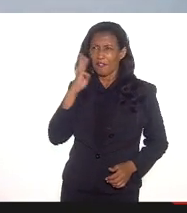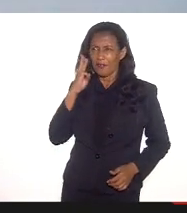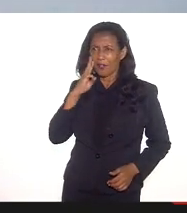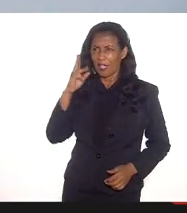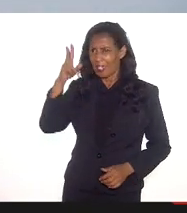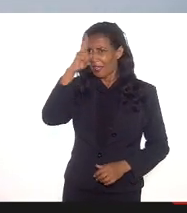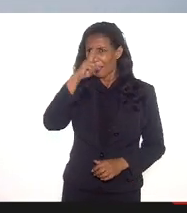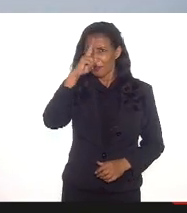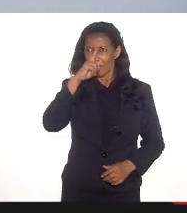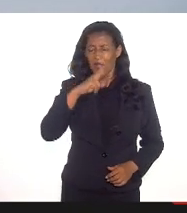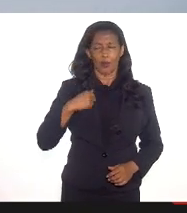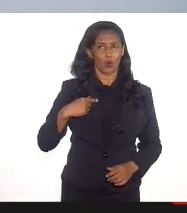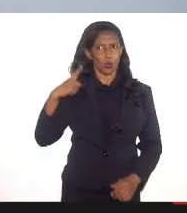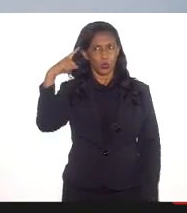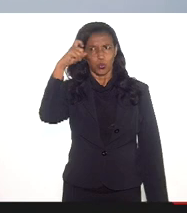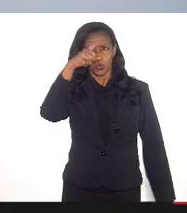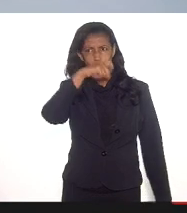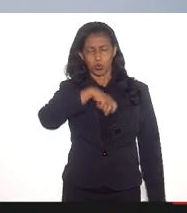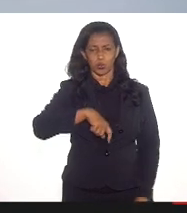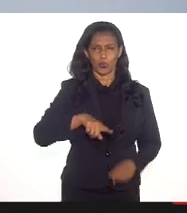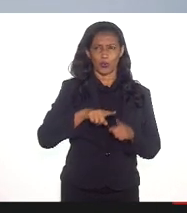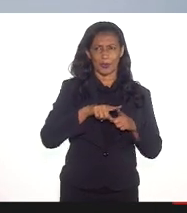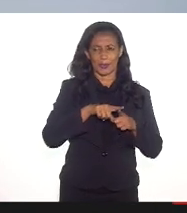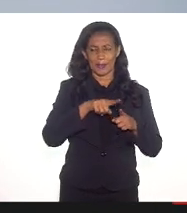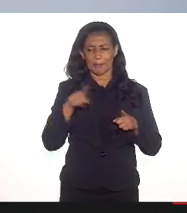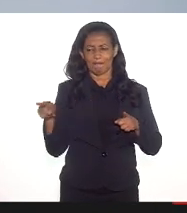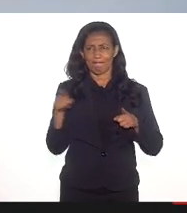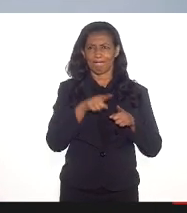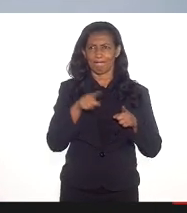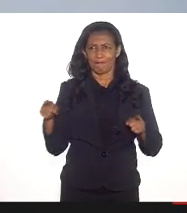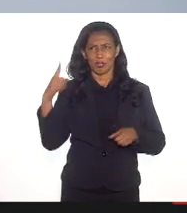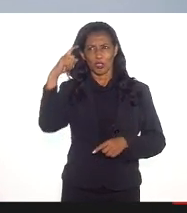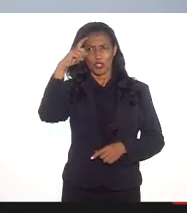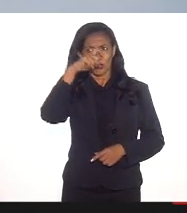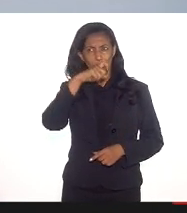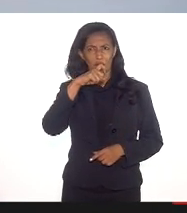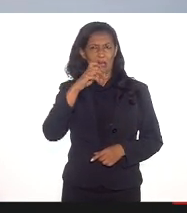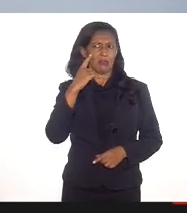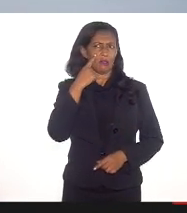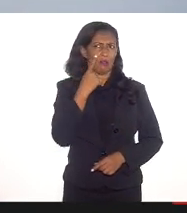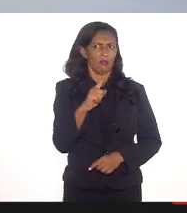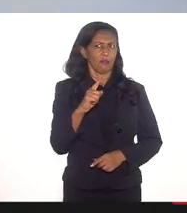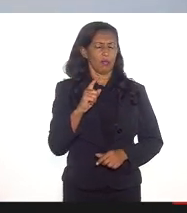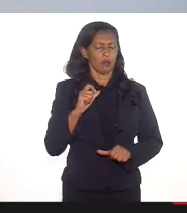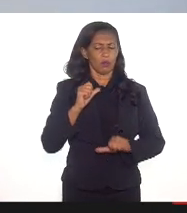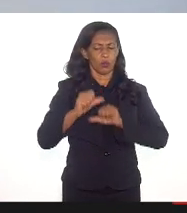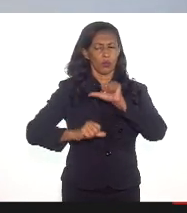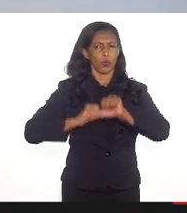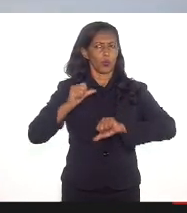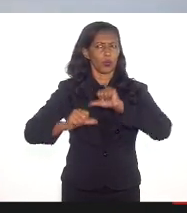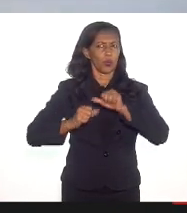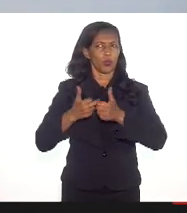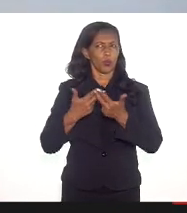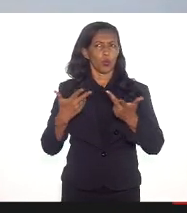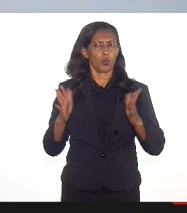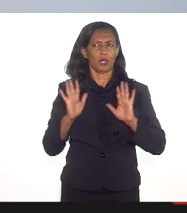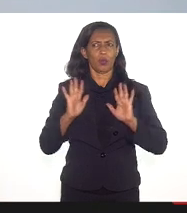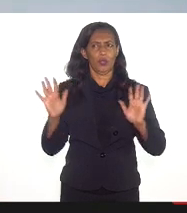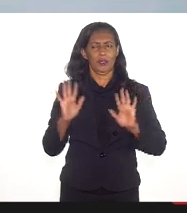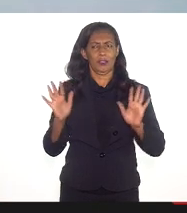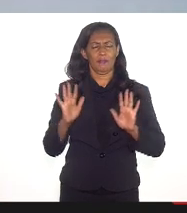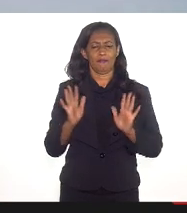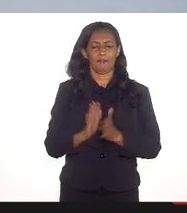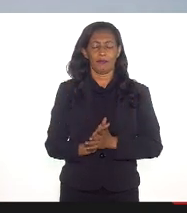muito difícil naquele período. Só que não mudou muita coisa até o presente momento. E eu não vou botar na conta do atual